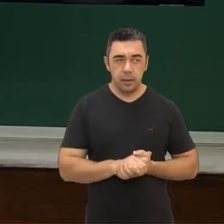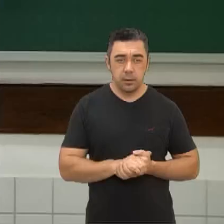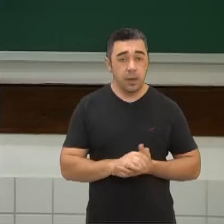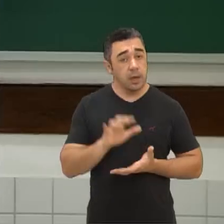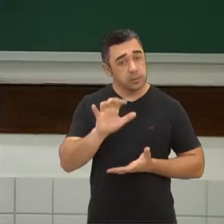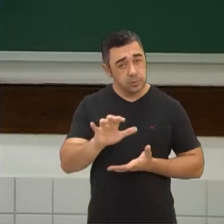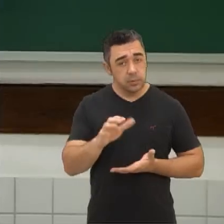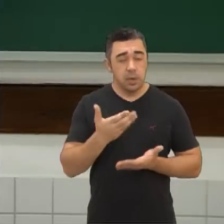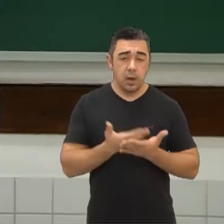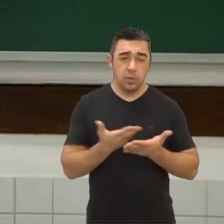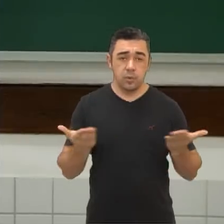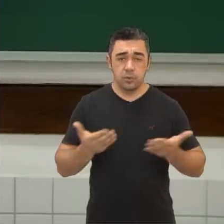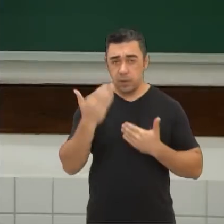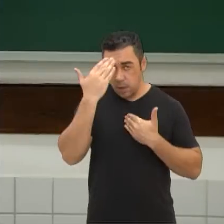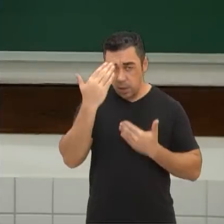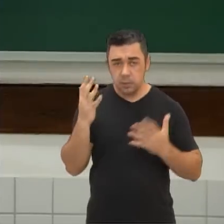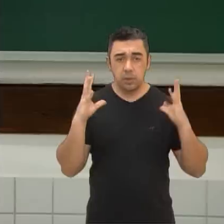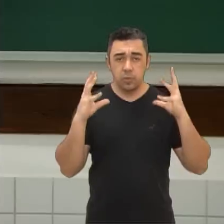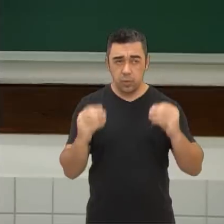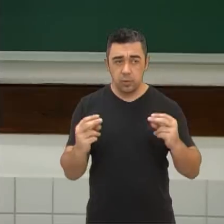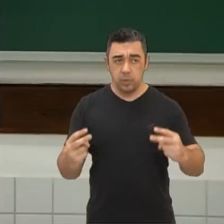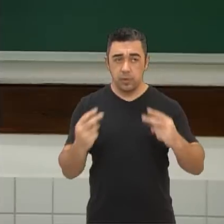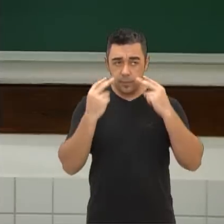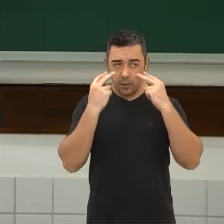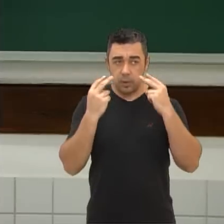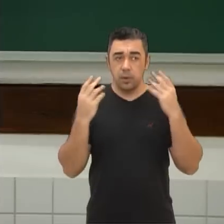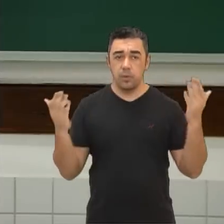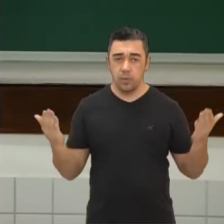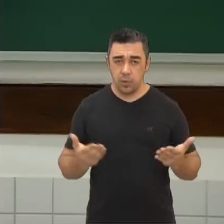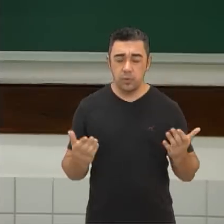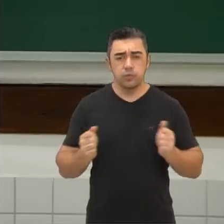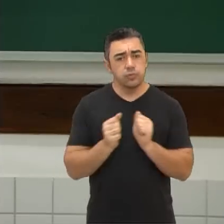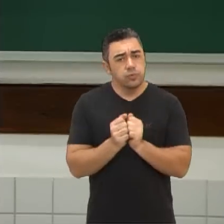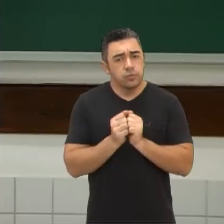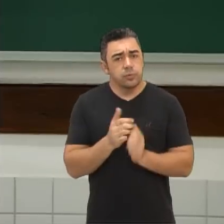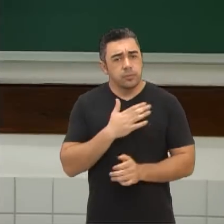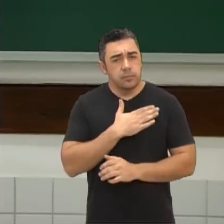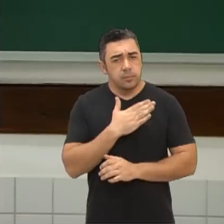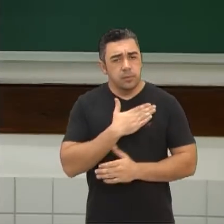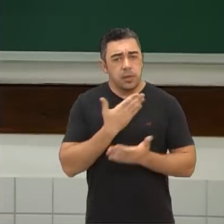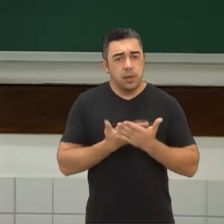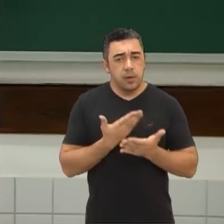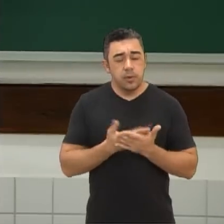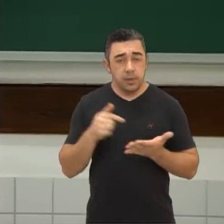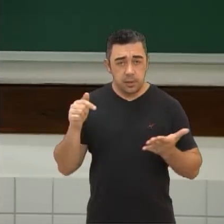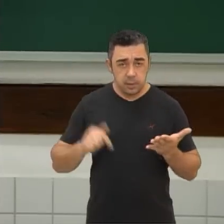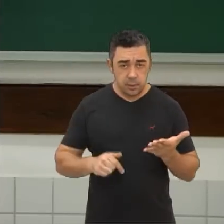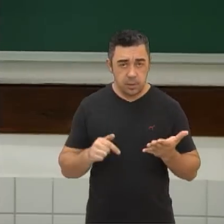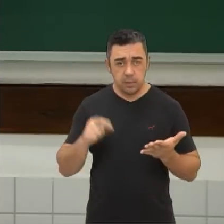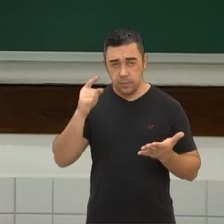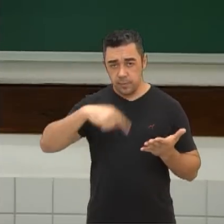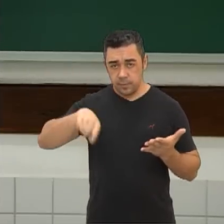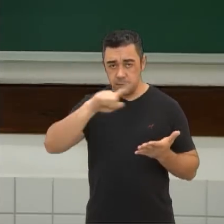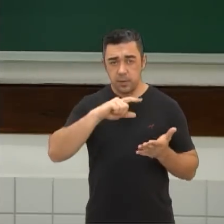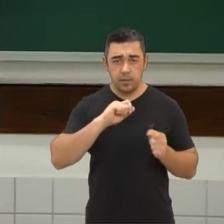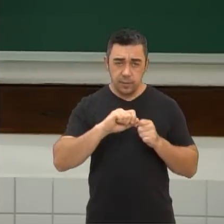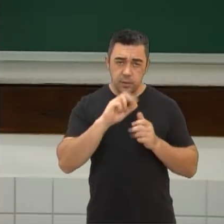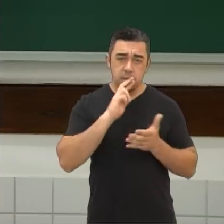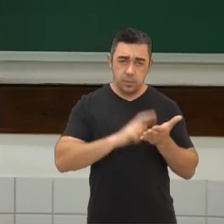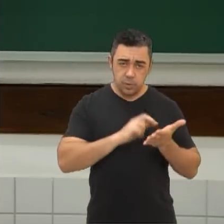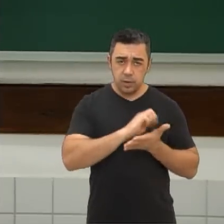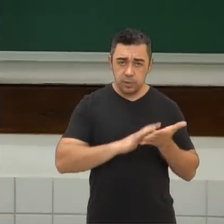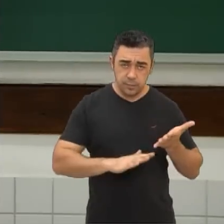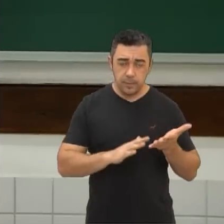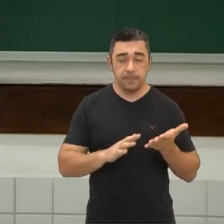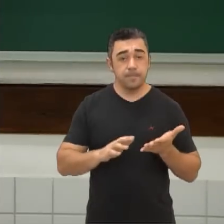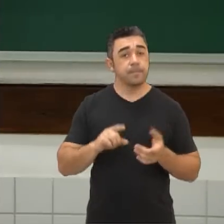a improvisação musical, tá bom? Vimos uma forma de improvisação musical que seria fazer com os versos, né? Com as